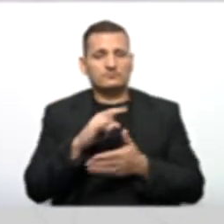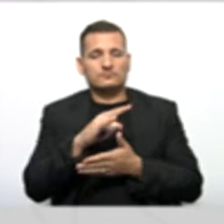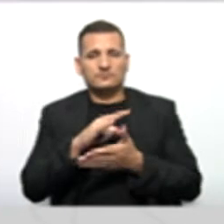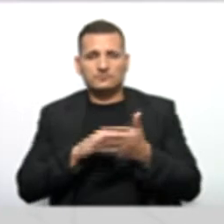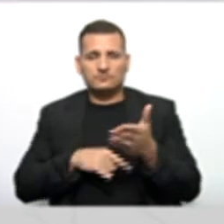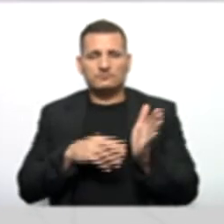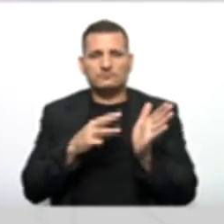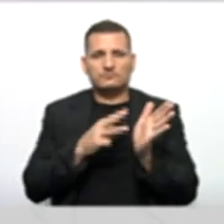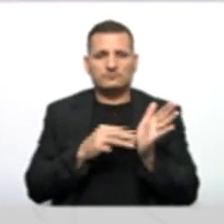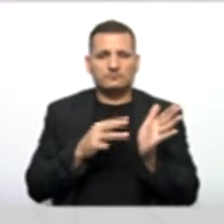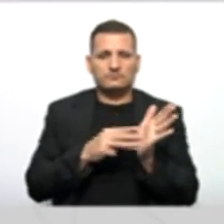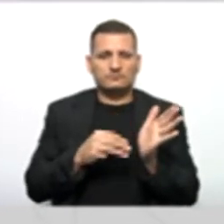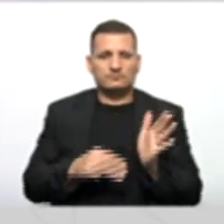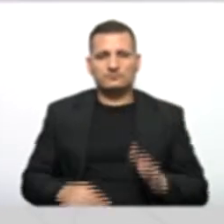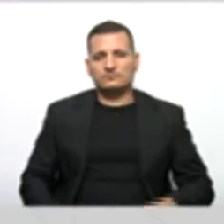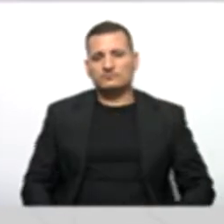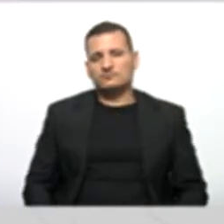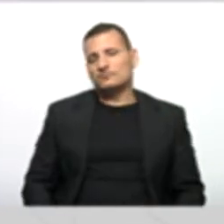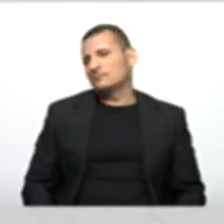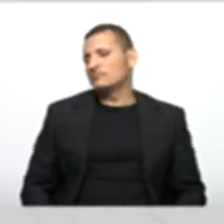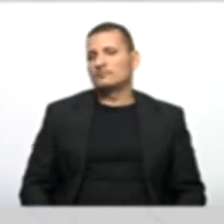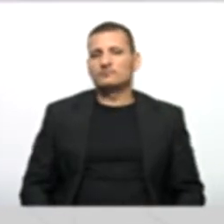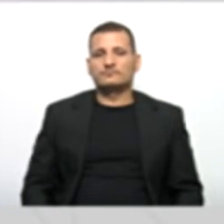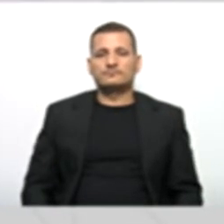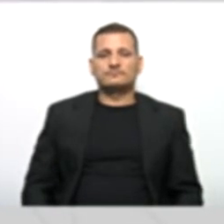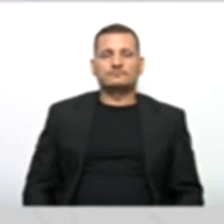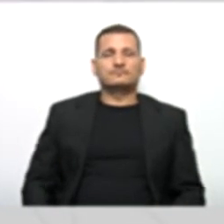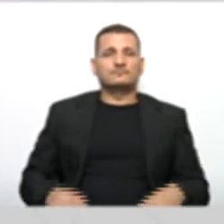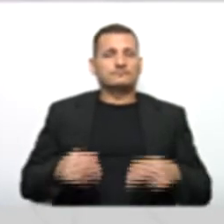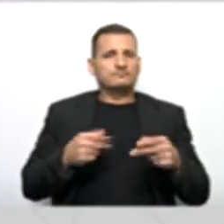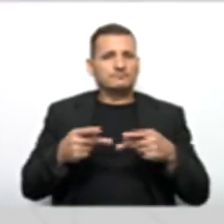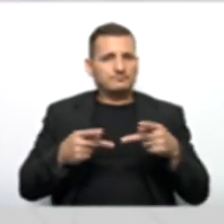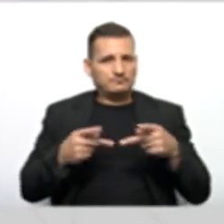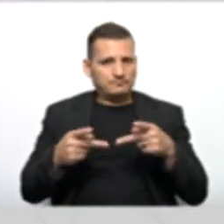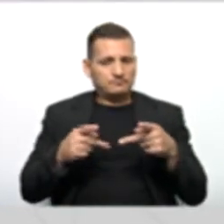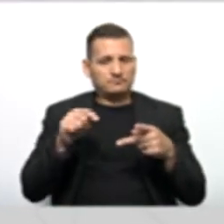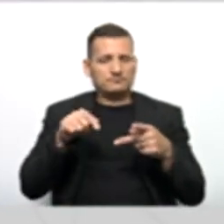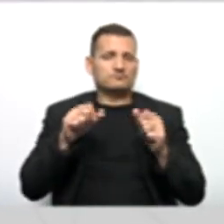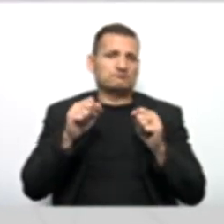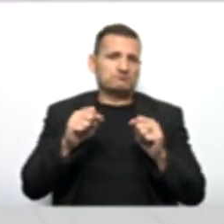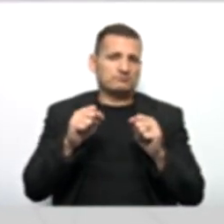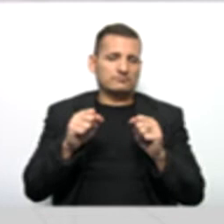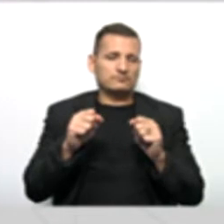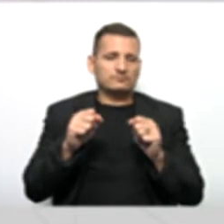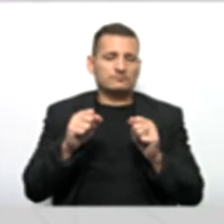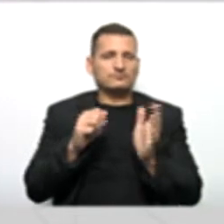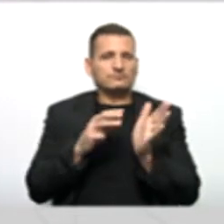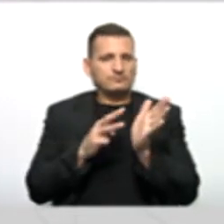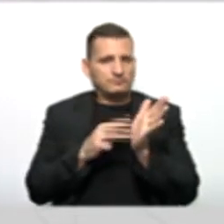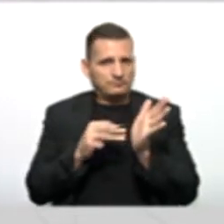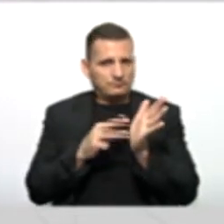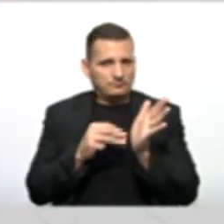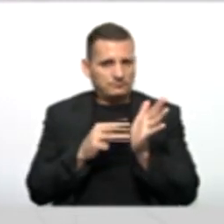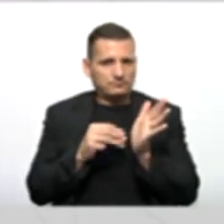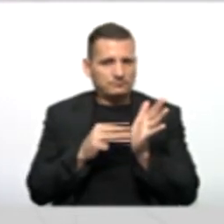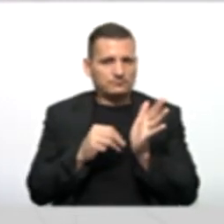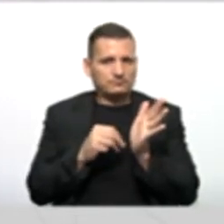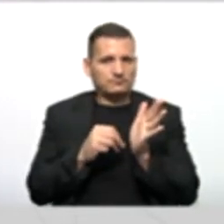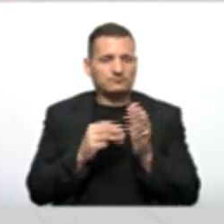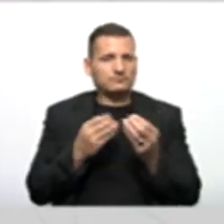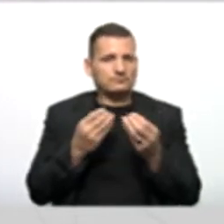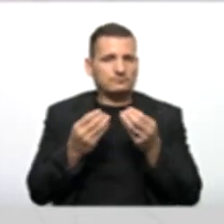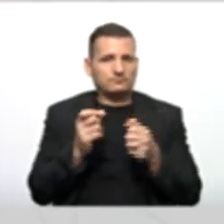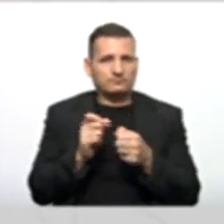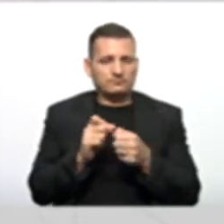uma metodologia, ou seja, o próprio desenvolvimento do meu projeto, ele pode ser considerado uma metodologia, a forma de